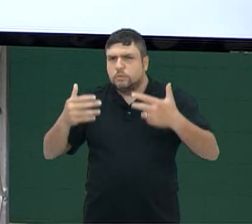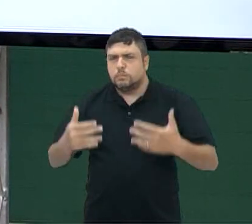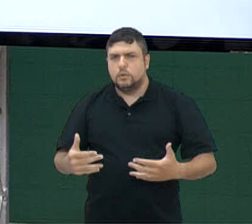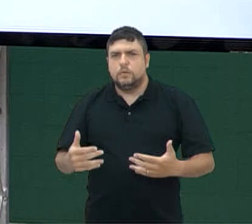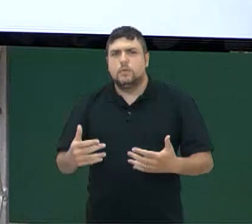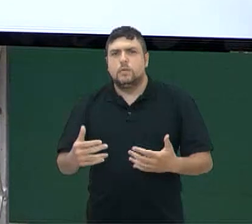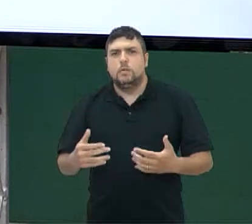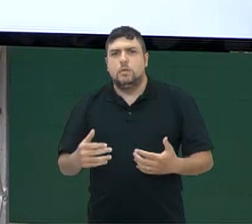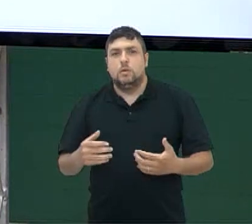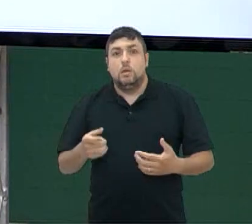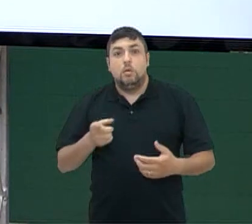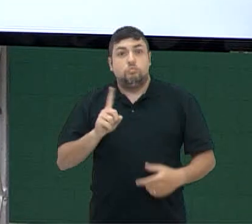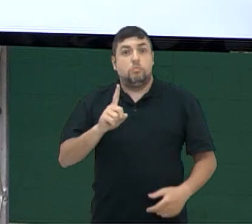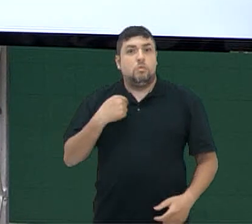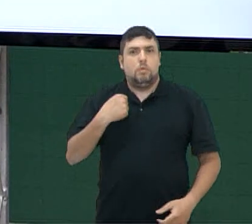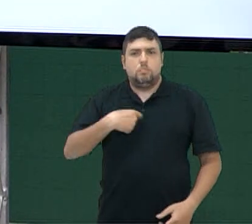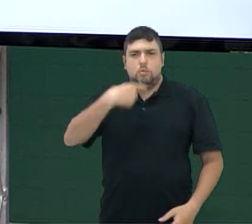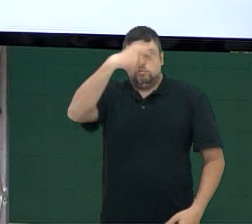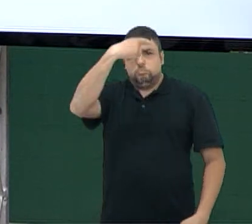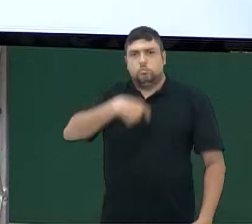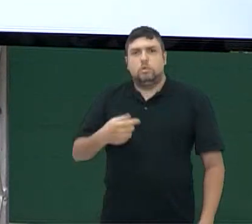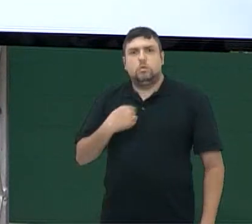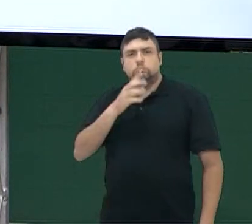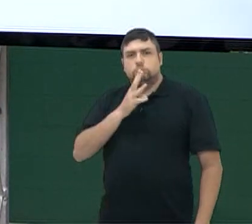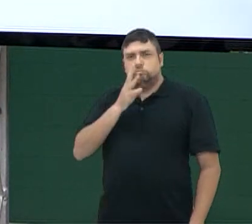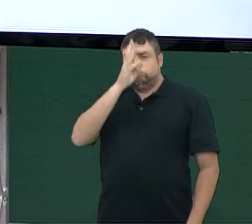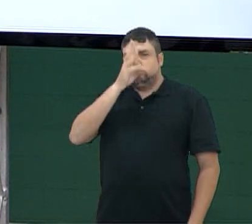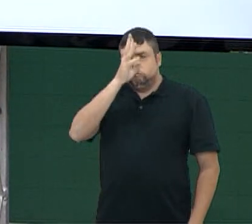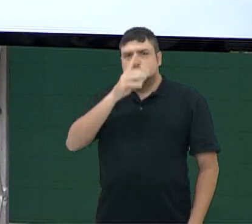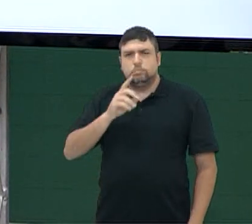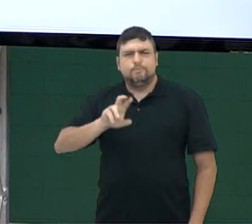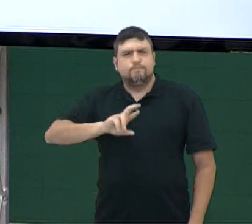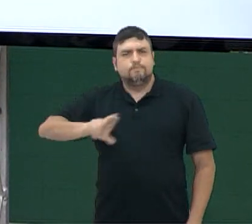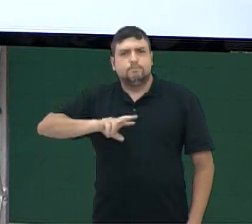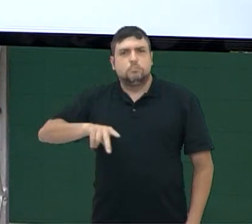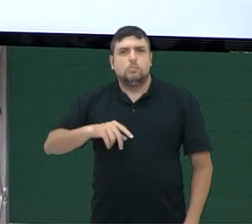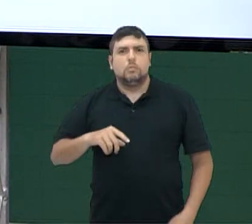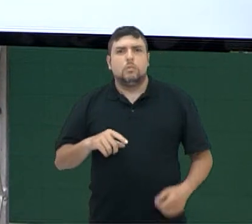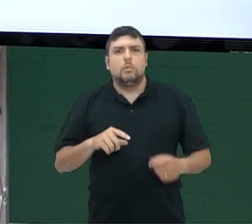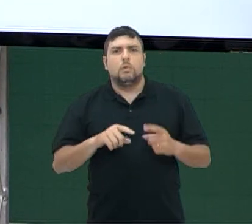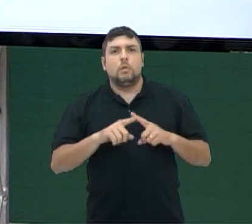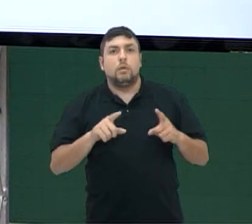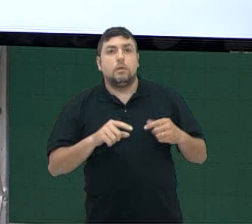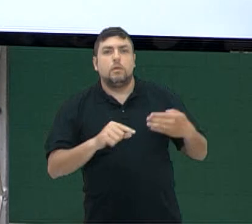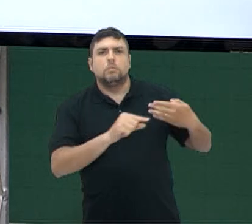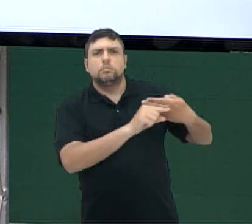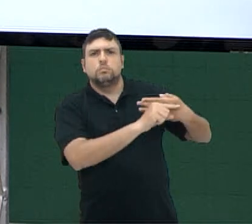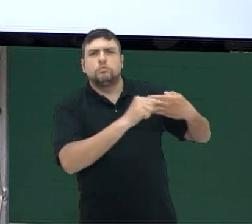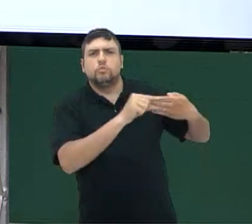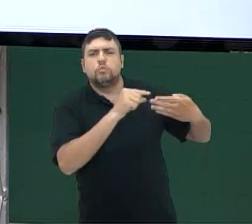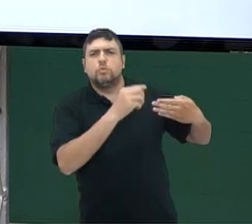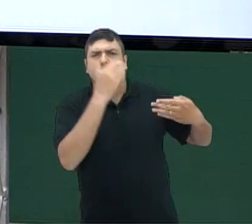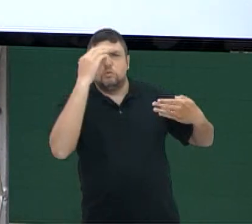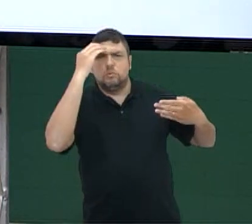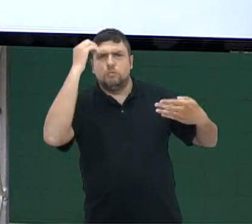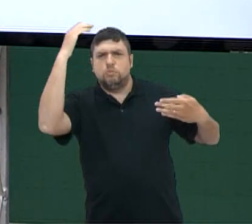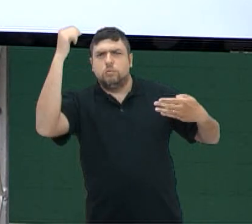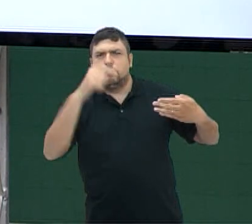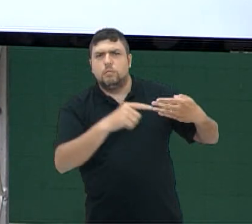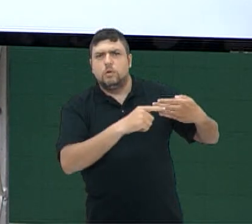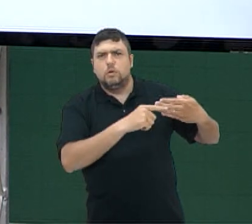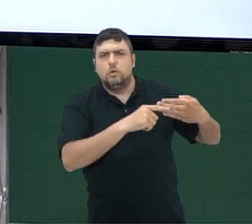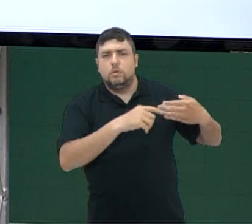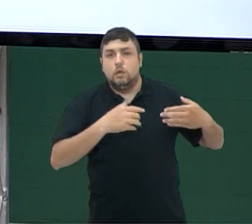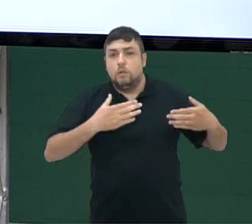é simplesmente você traz alguém bem reconhecido naquele assunto para fortalecer